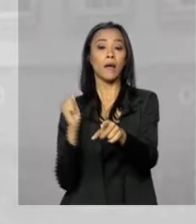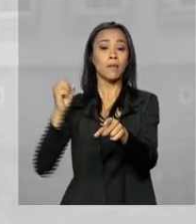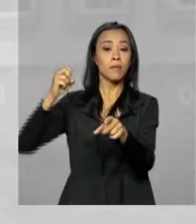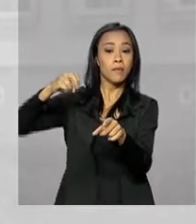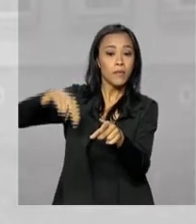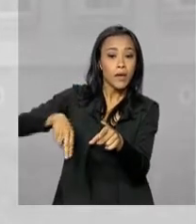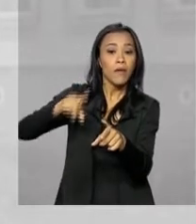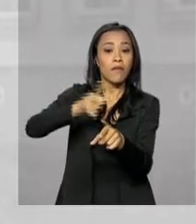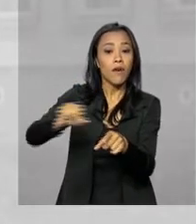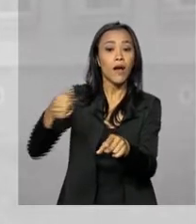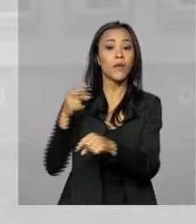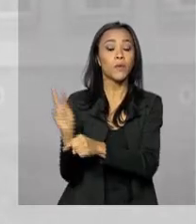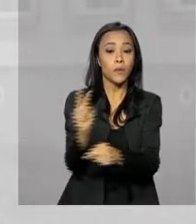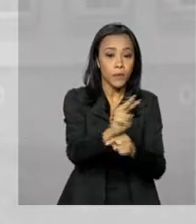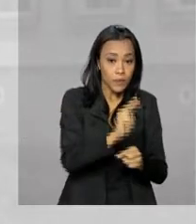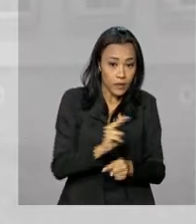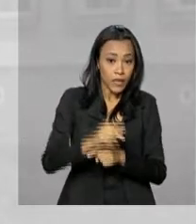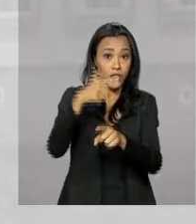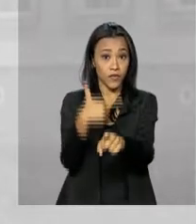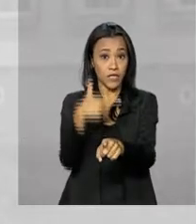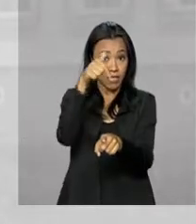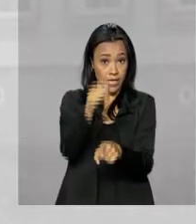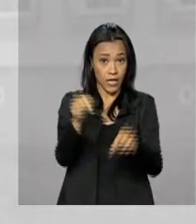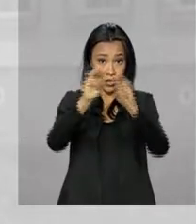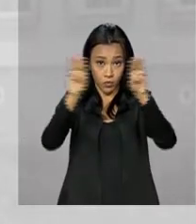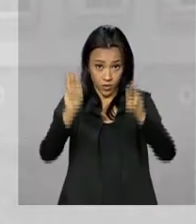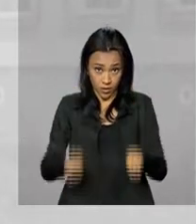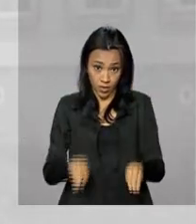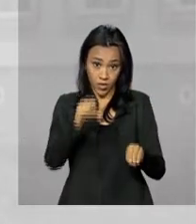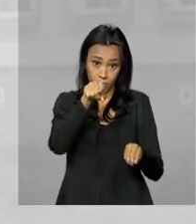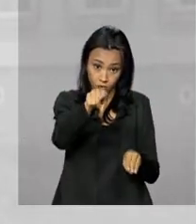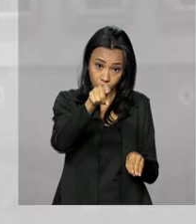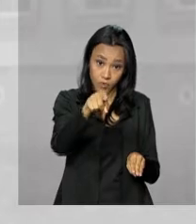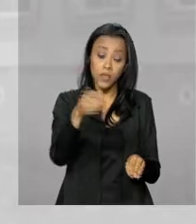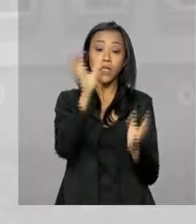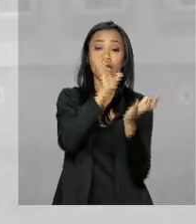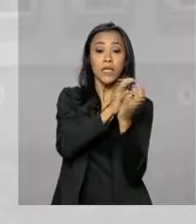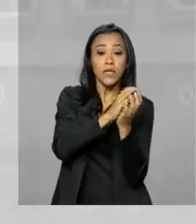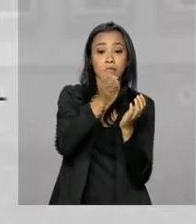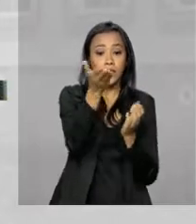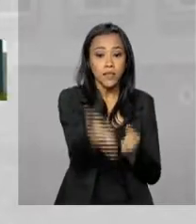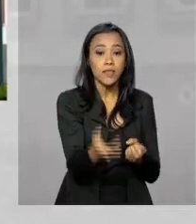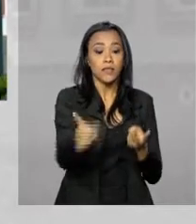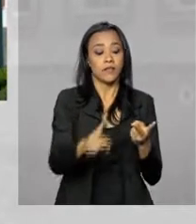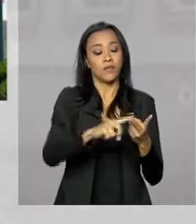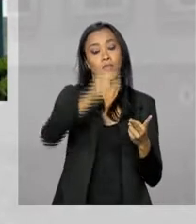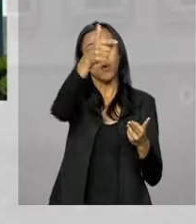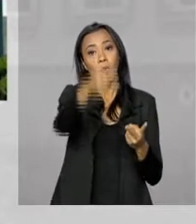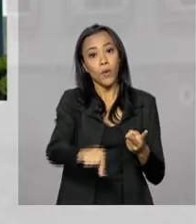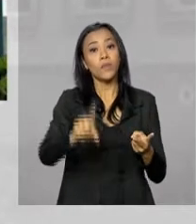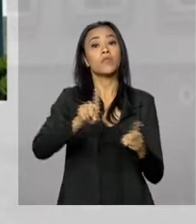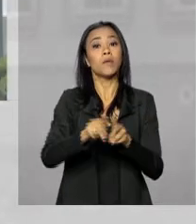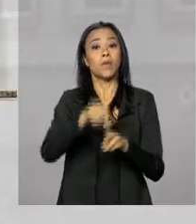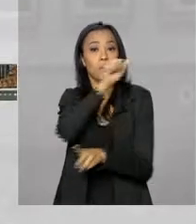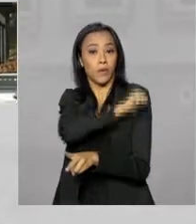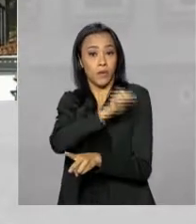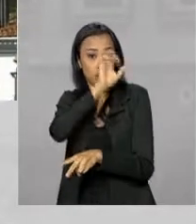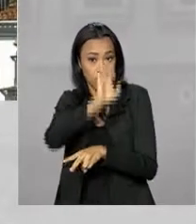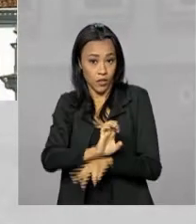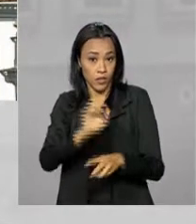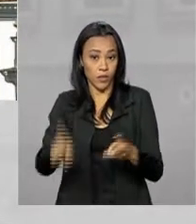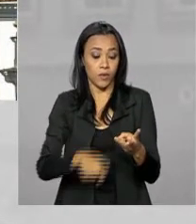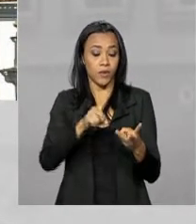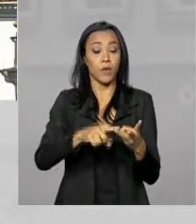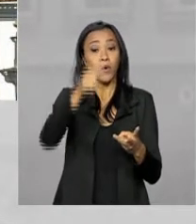e seus acervos entre eles estão o museu da abolição no recife o museu imperial de petrópolis o museu da inconfidência